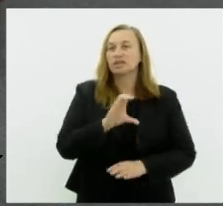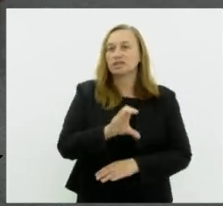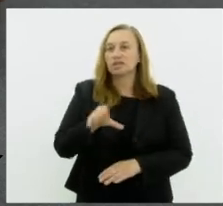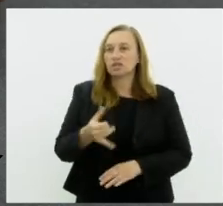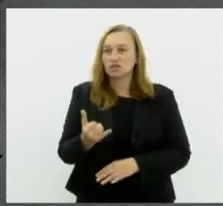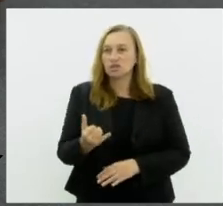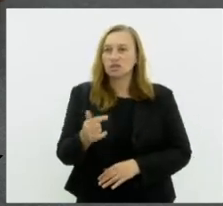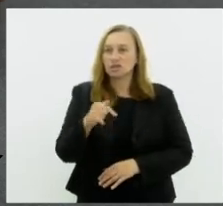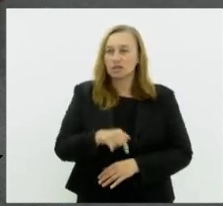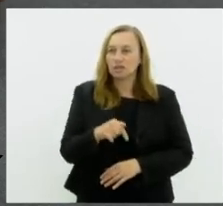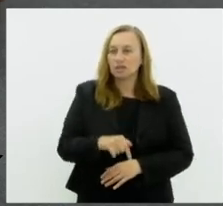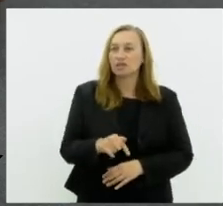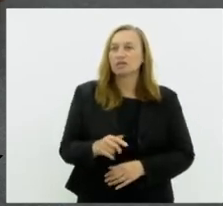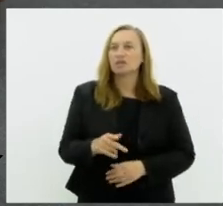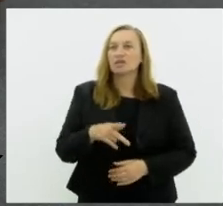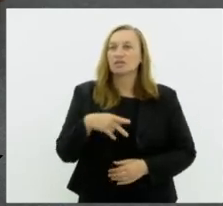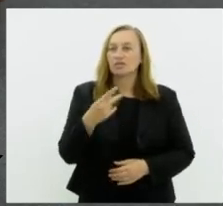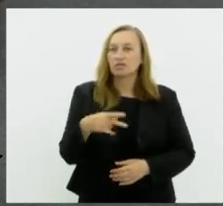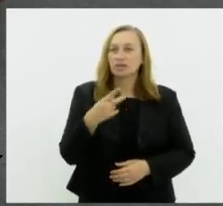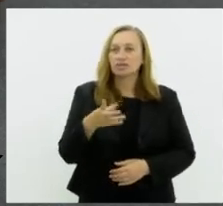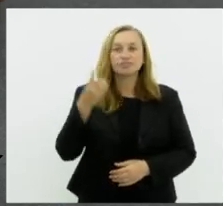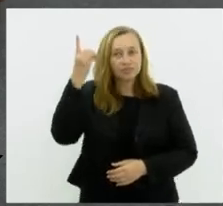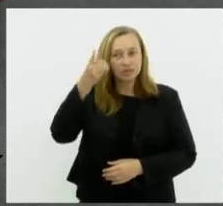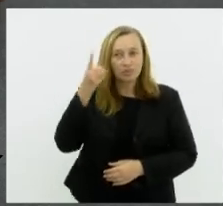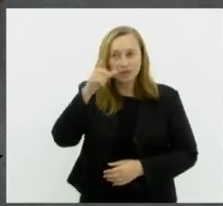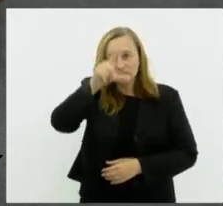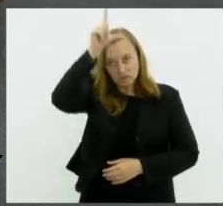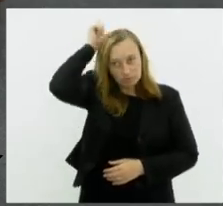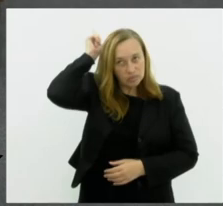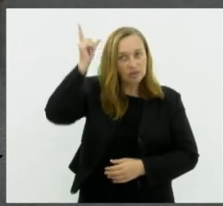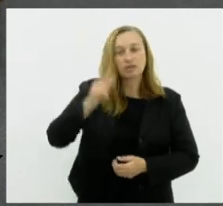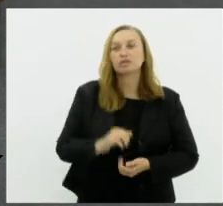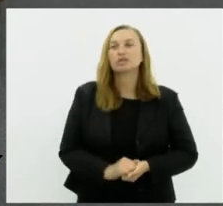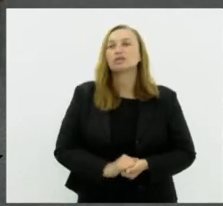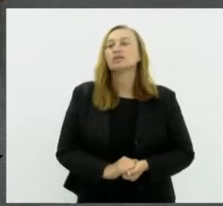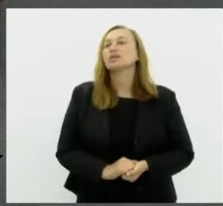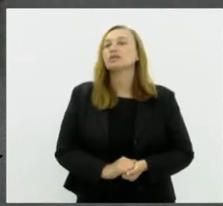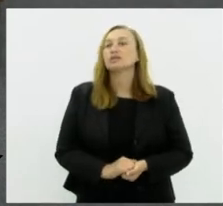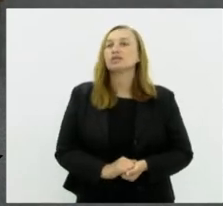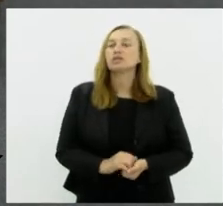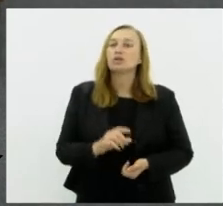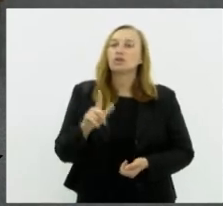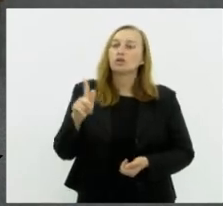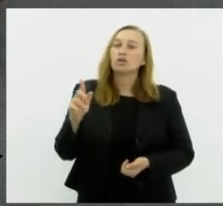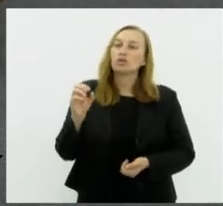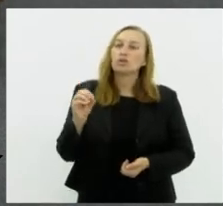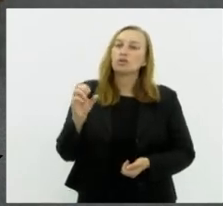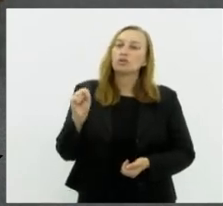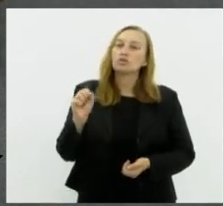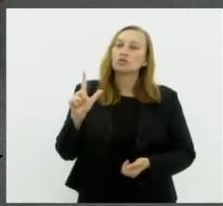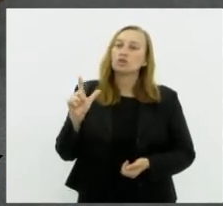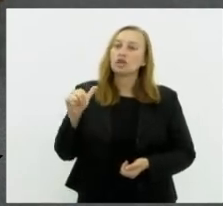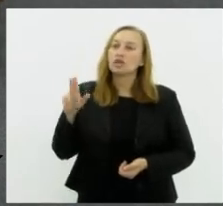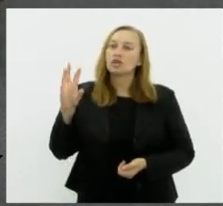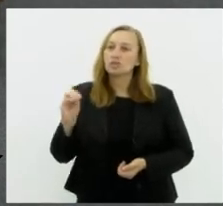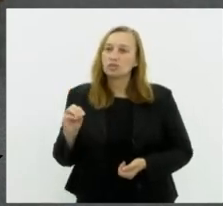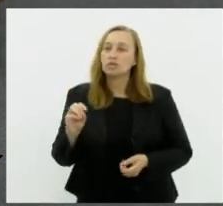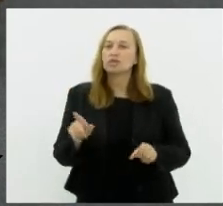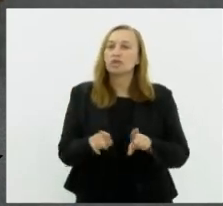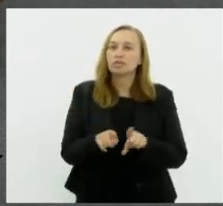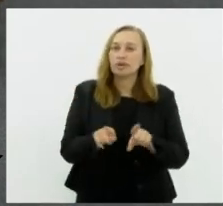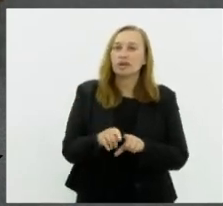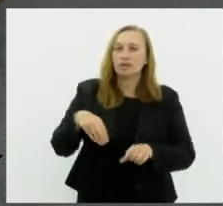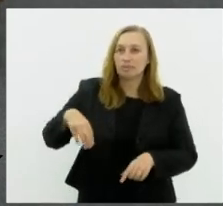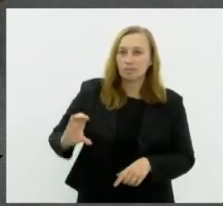aqui eu faço uma alusão aos deputados Luiz Paulo, ao deputado Cozolino, ao deputado Carlos Mink, e